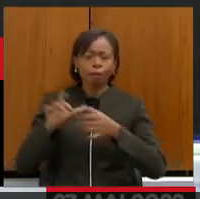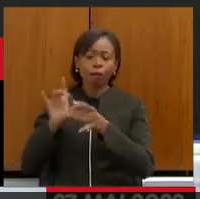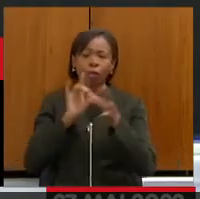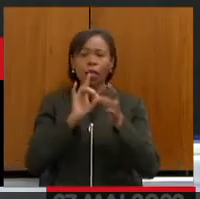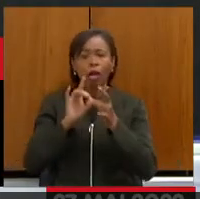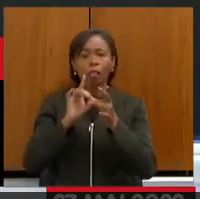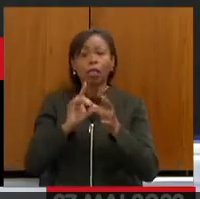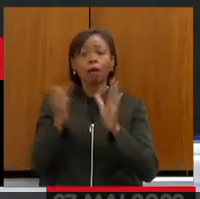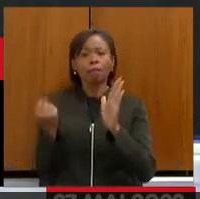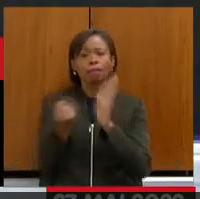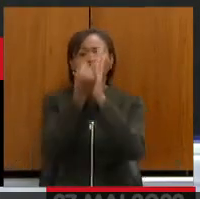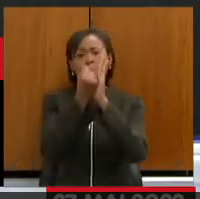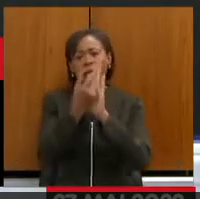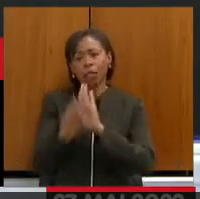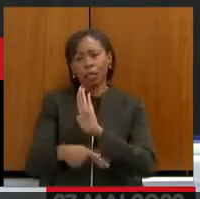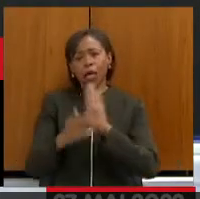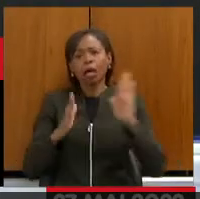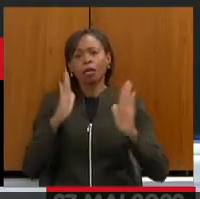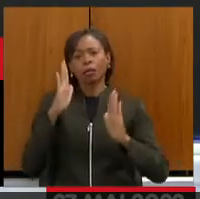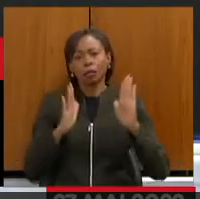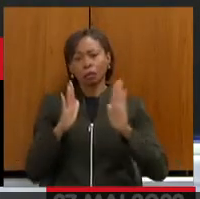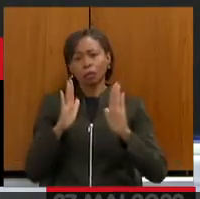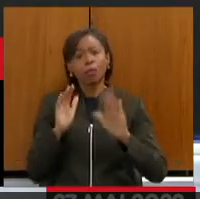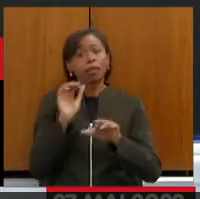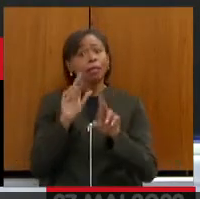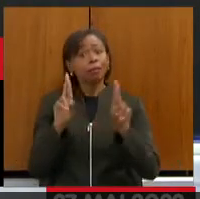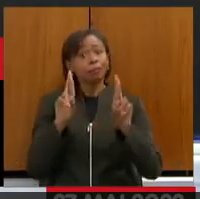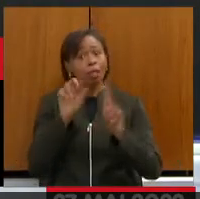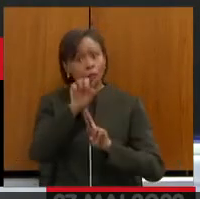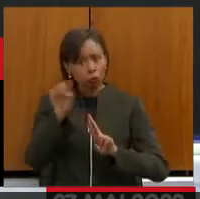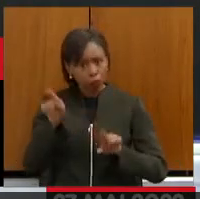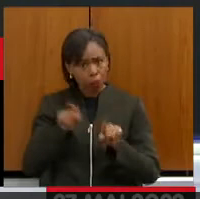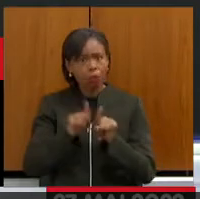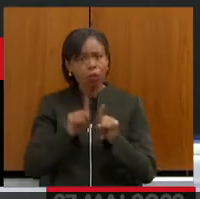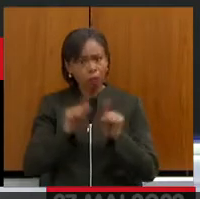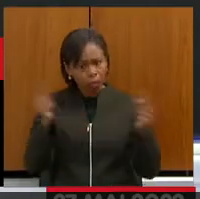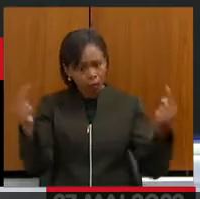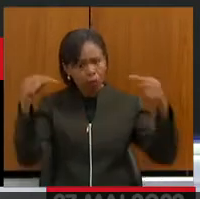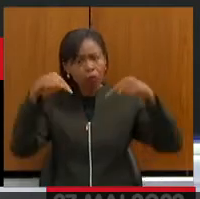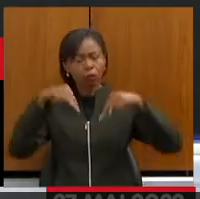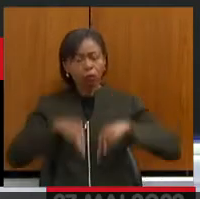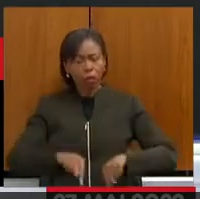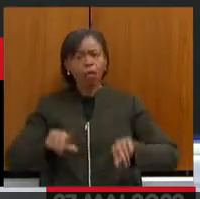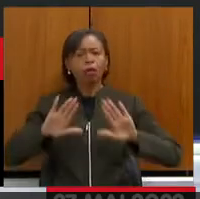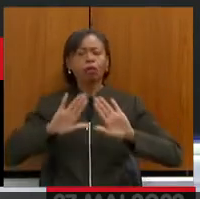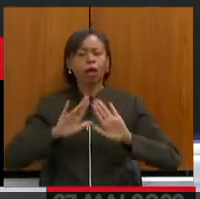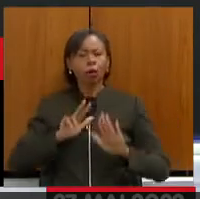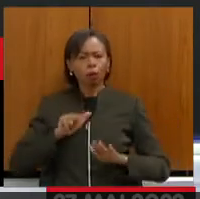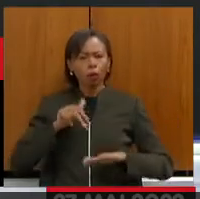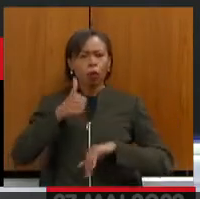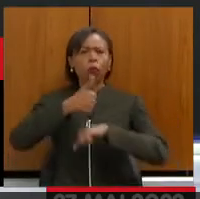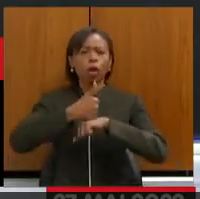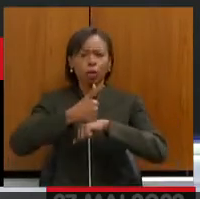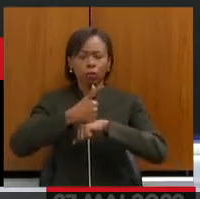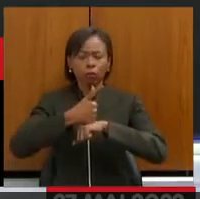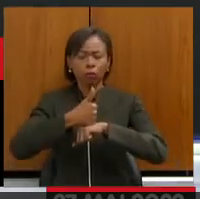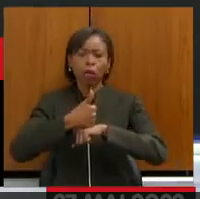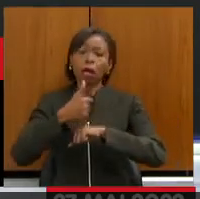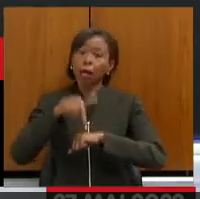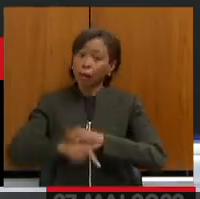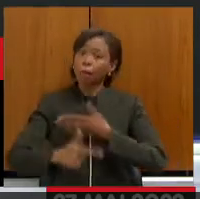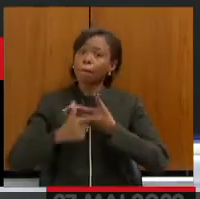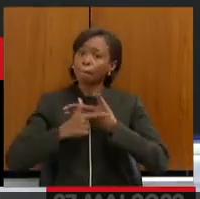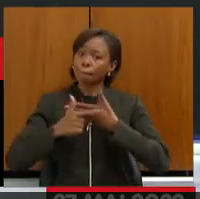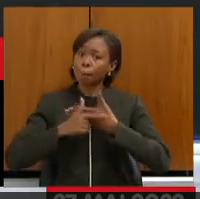deixar o legado nessa legislatura esperando que vocês também venham ocupar essa casa e é esse o nosso papel que a gente traga a cada vez